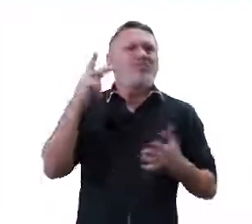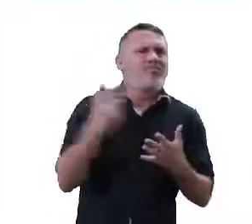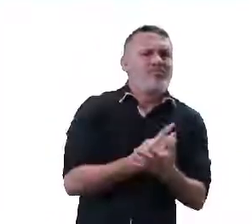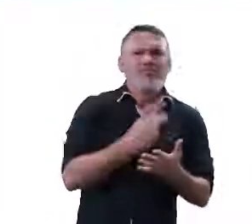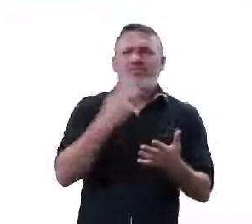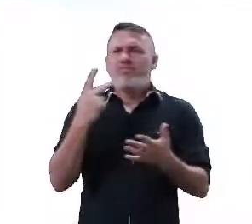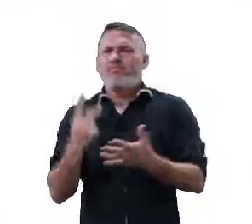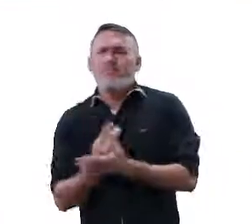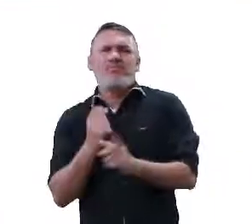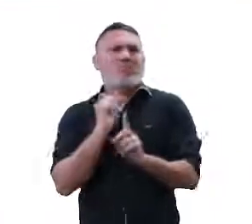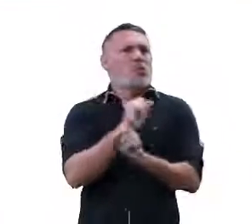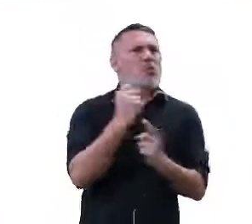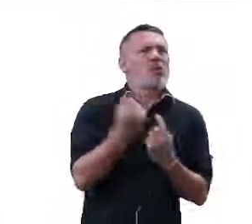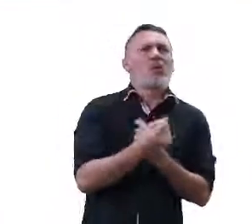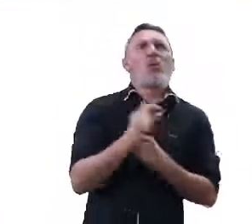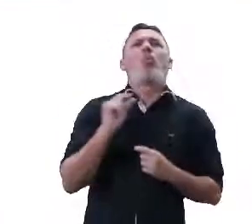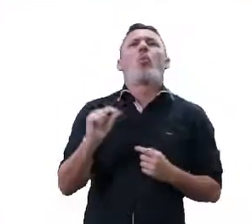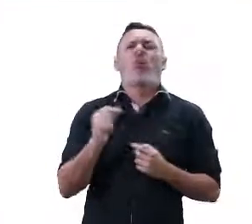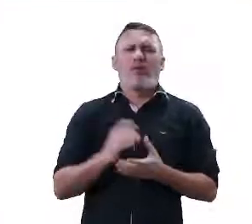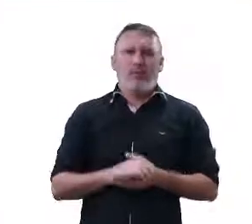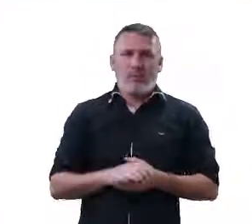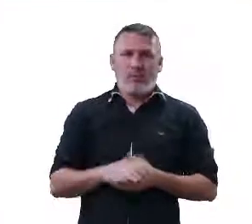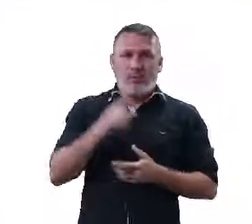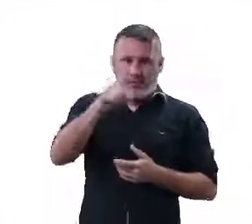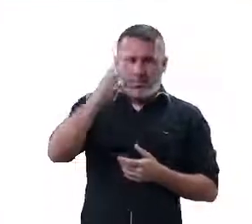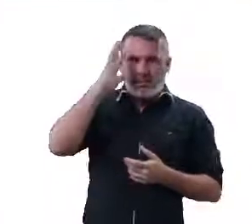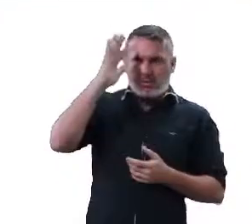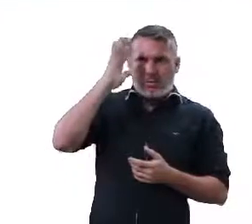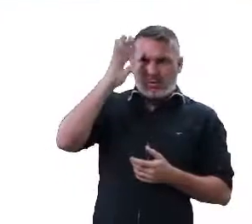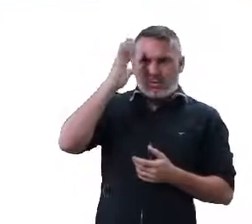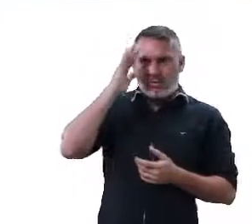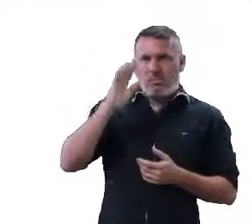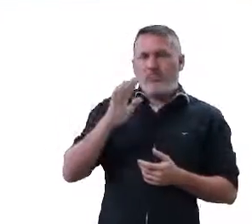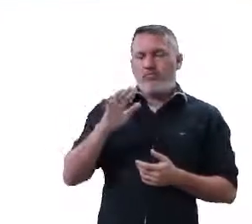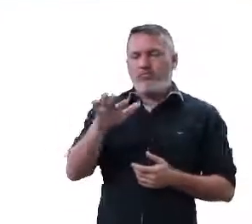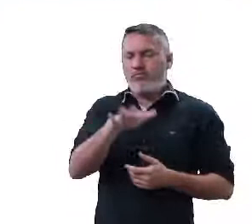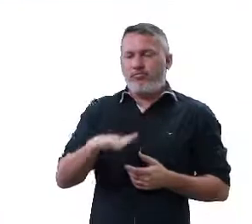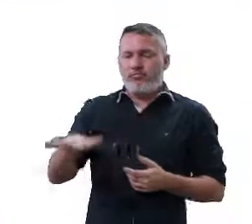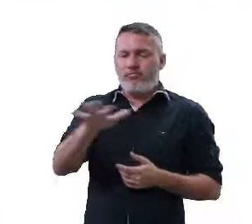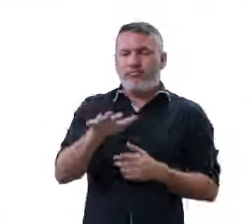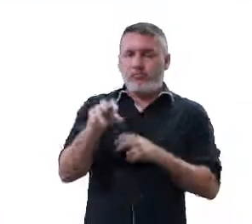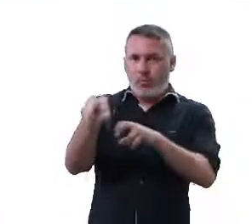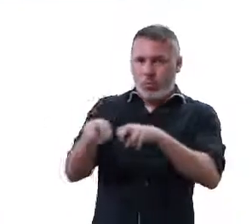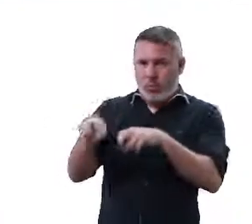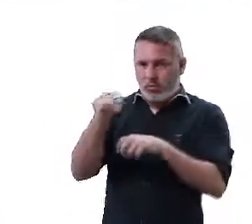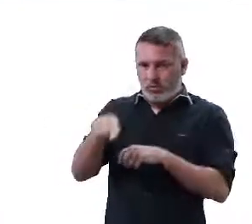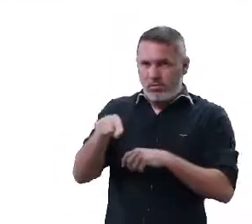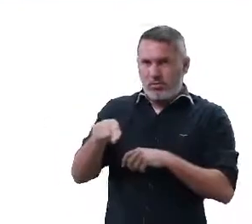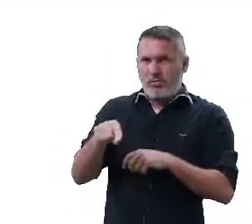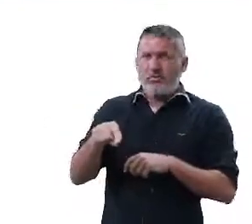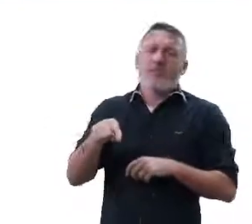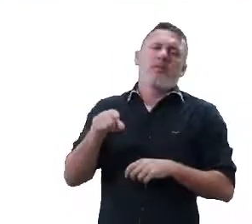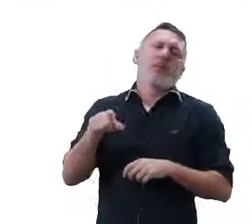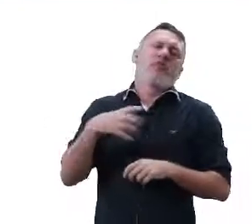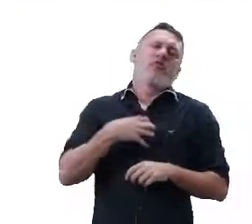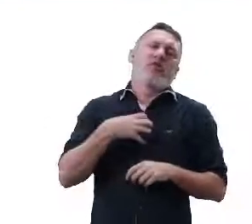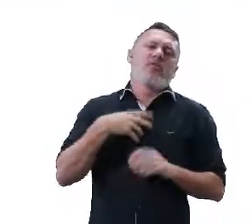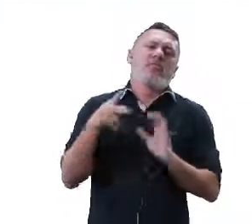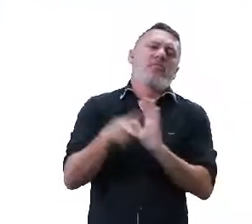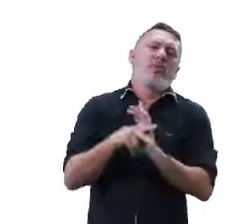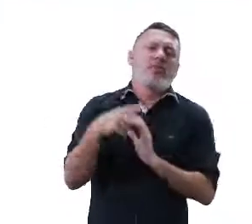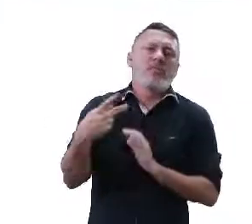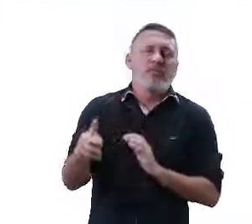sociais. Se a gente parar para pensar, uma sociedade rural, ela se organiza de forma simples. Ela mantém um